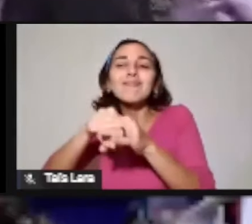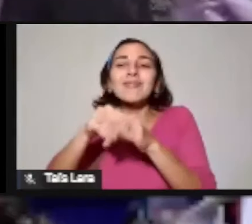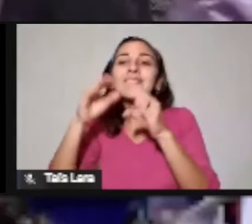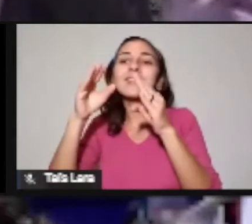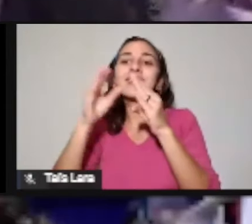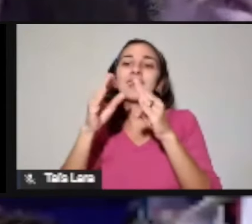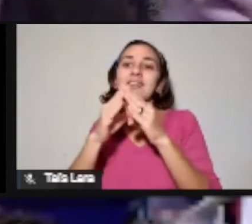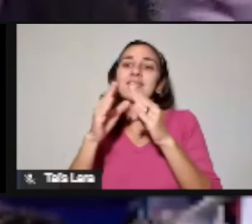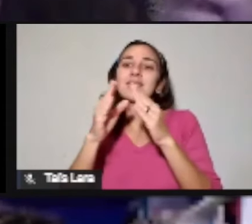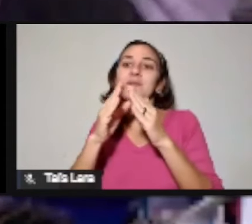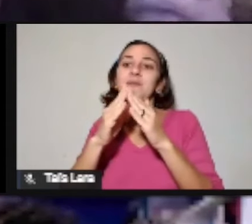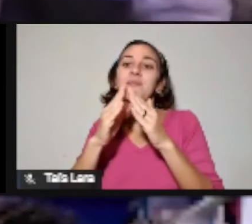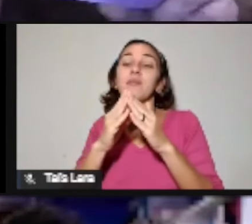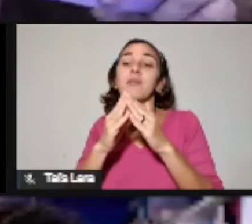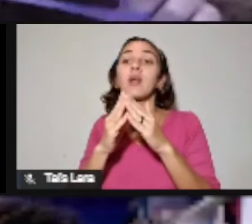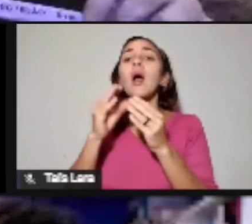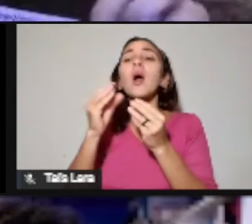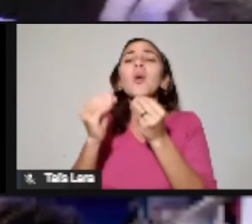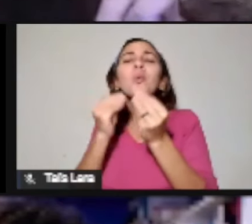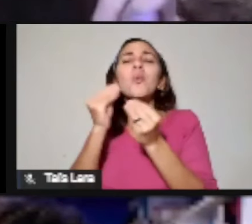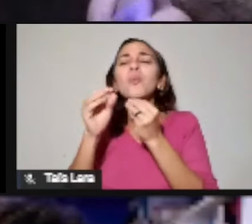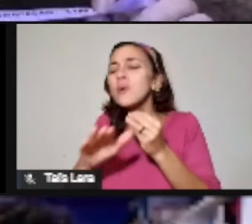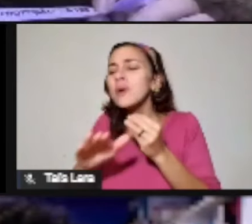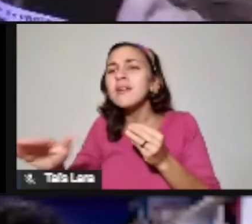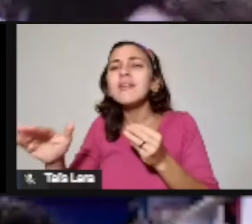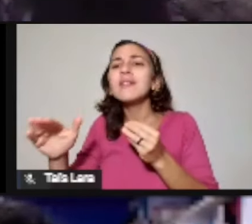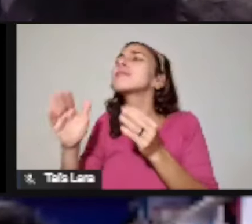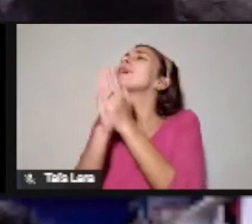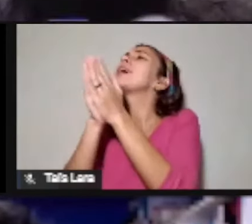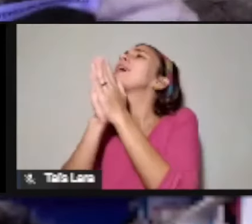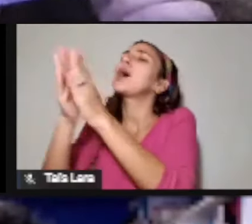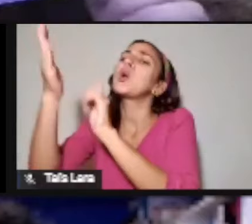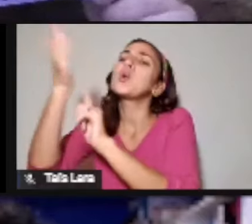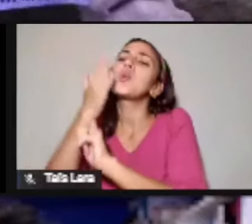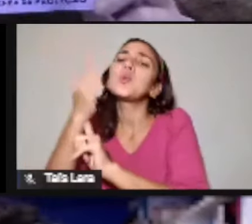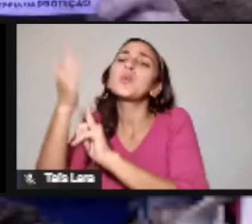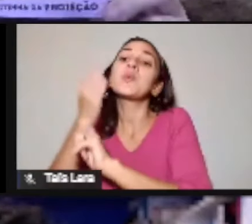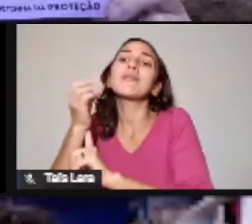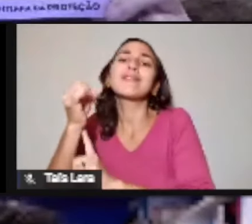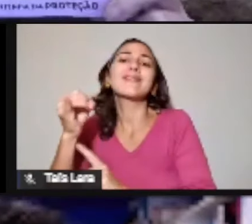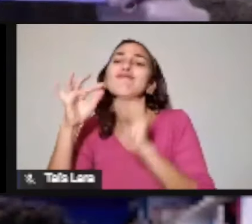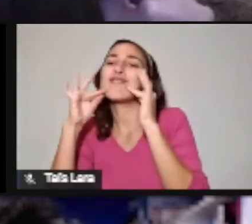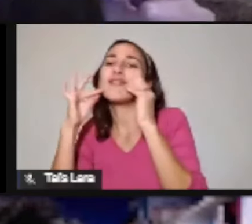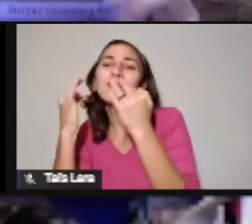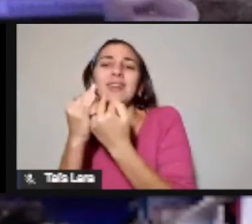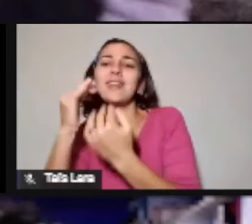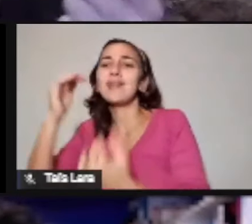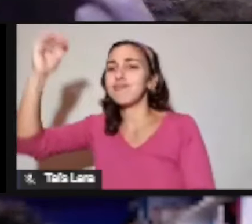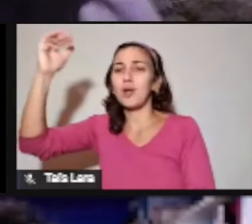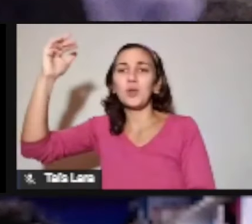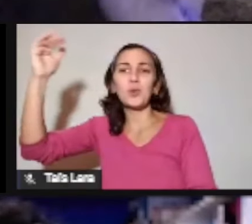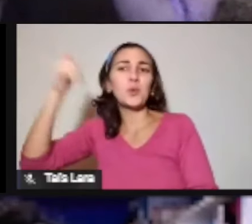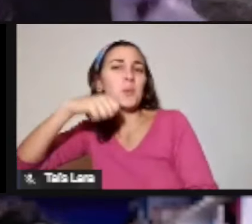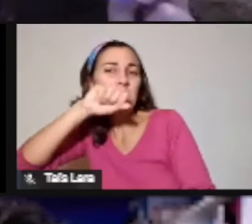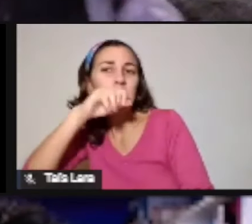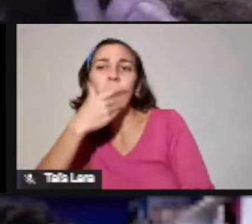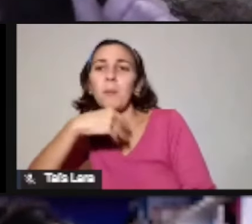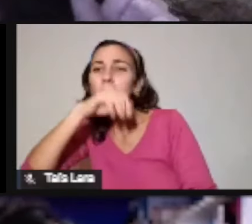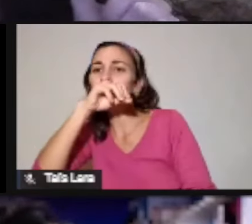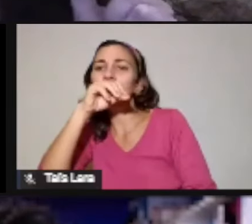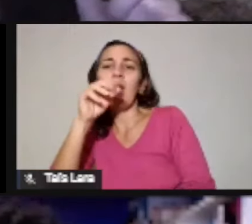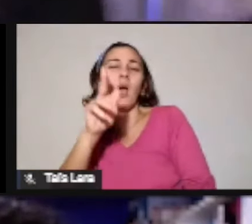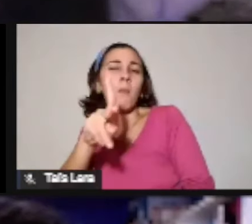criança pode pedir ajuda se os adultos protetivos estão omissos, não estão à disposição, ou se os próprios adultos estão